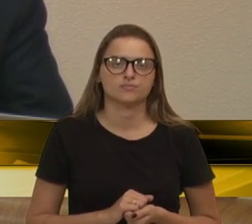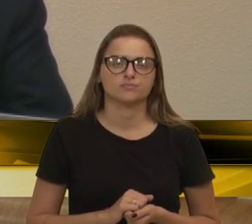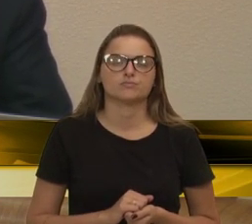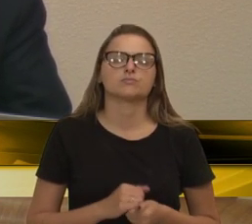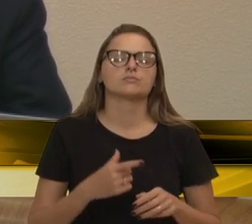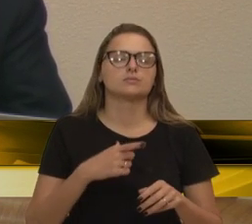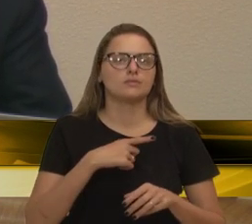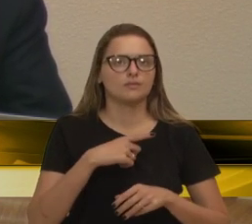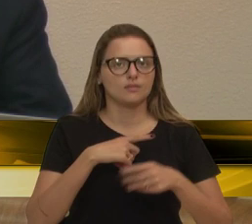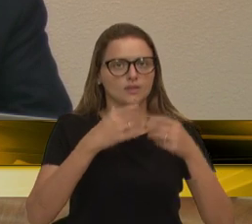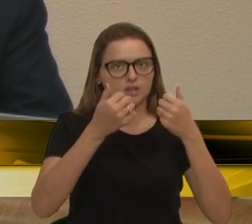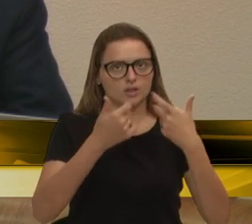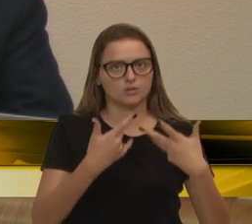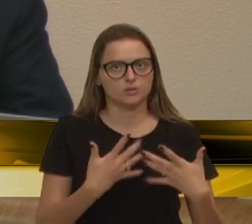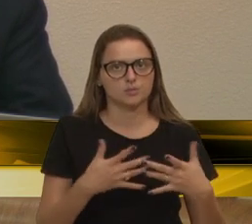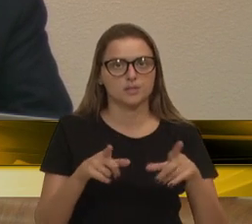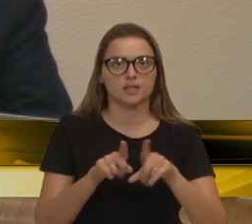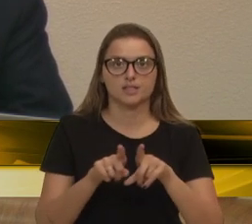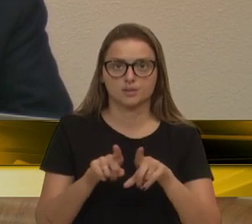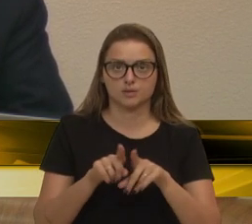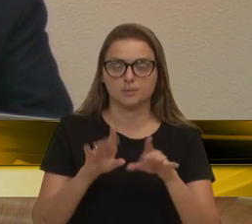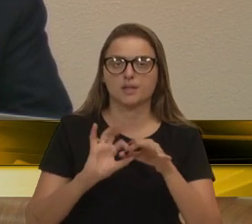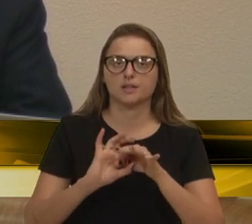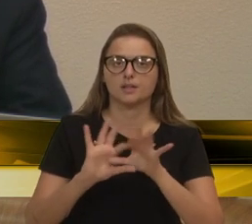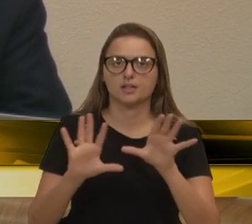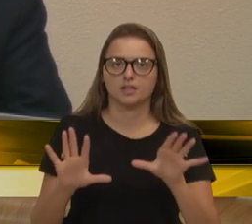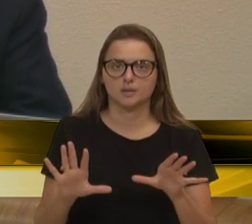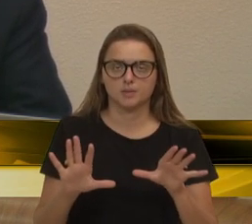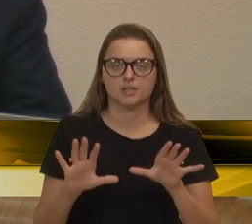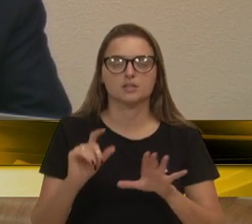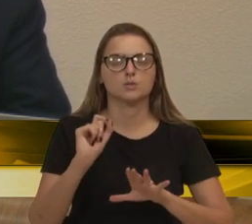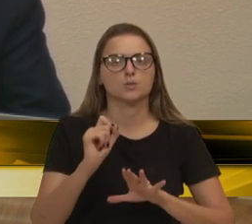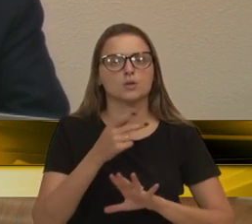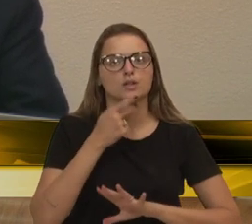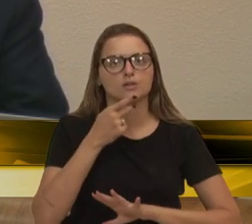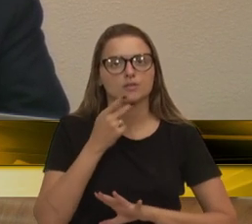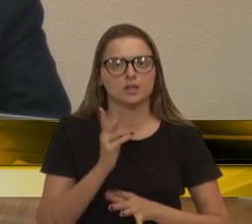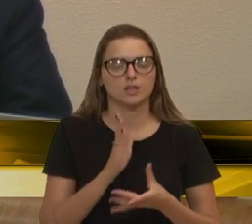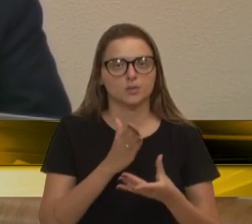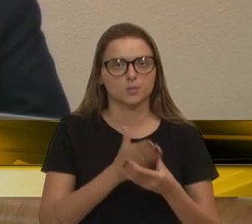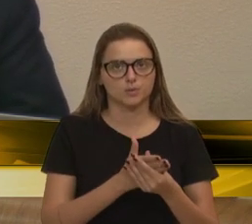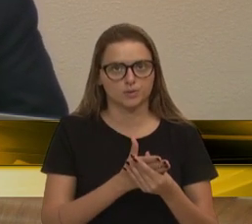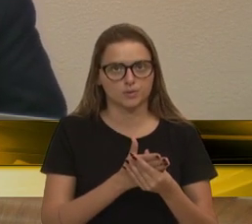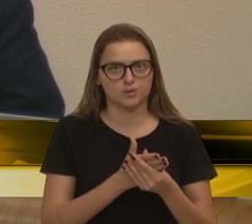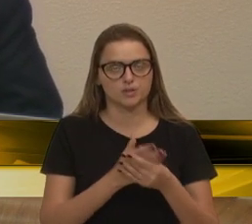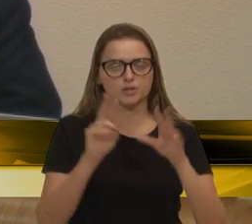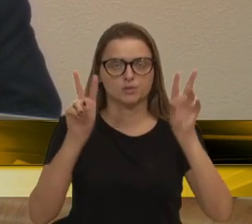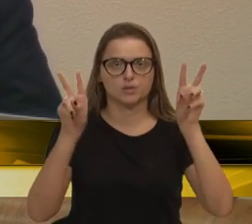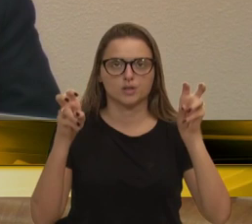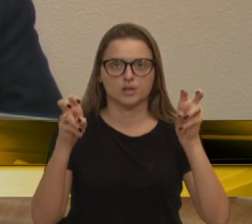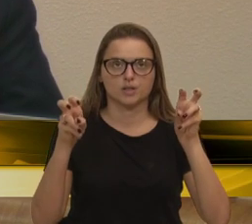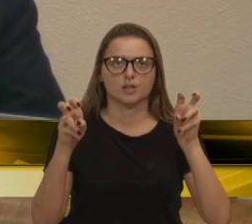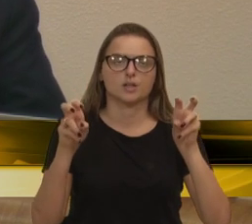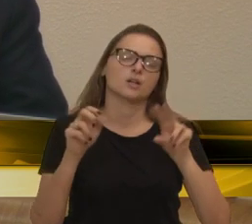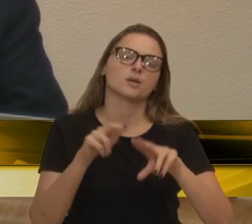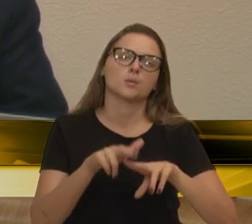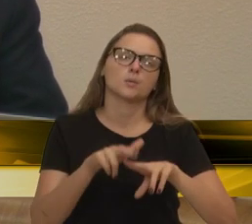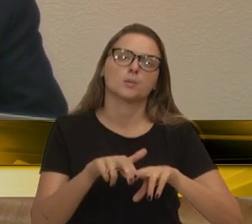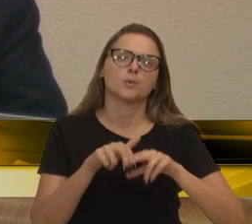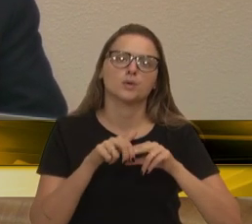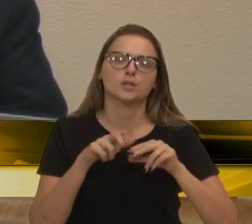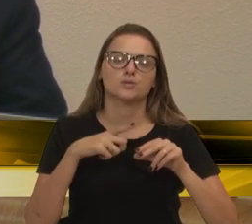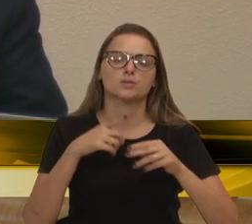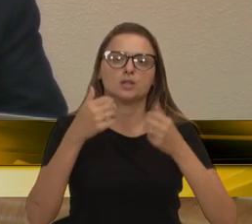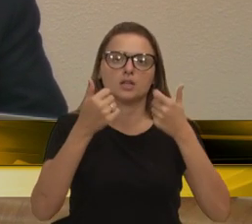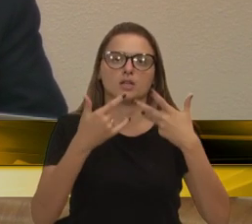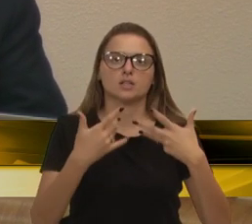seguinte despacho. Em sede de cognição sumária, abre aspas, no entanto, na situação